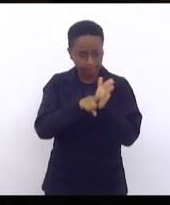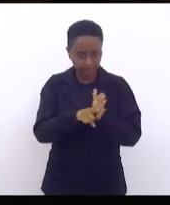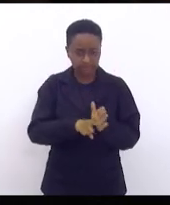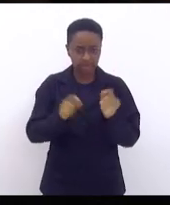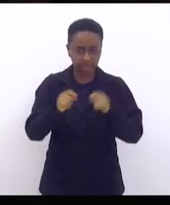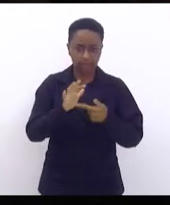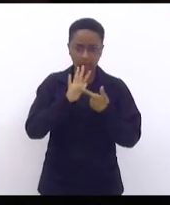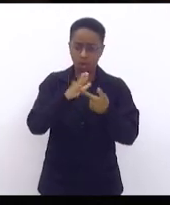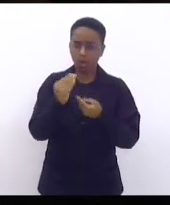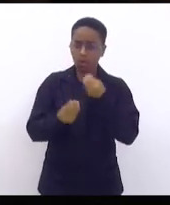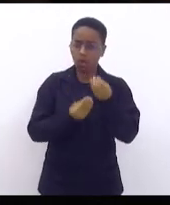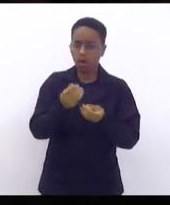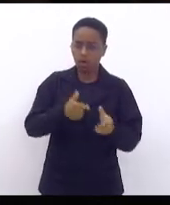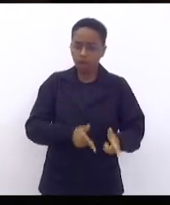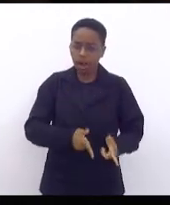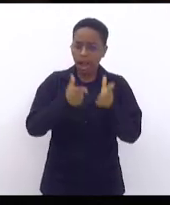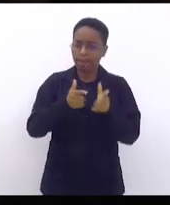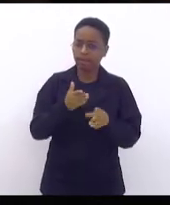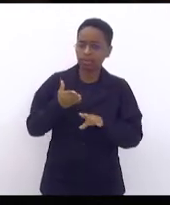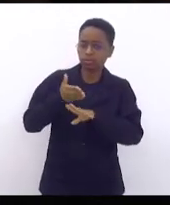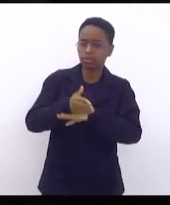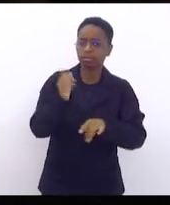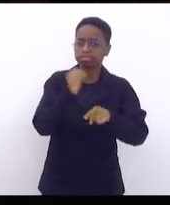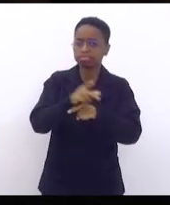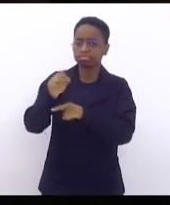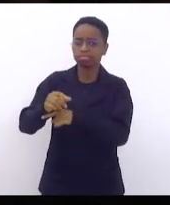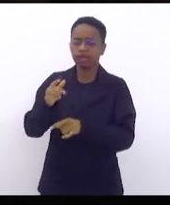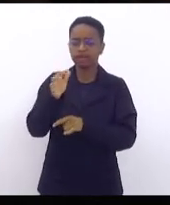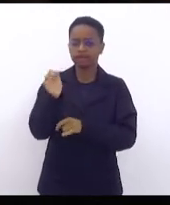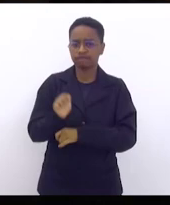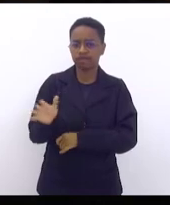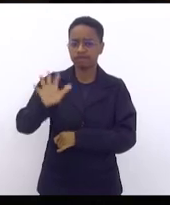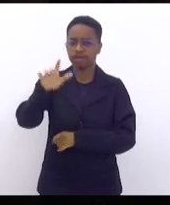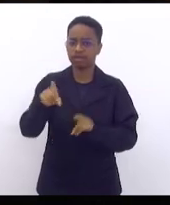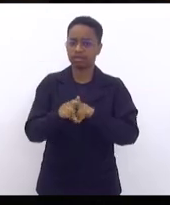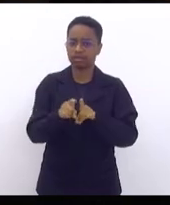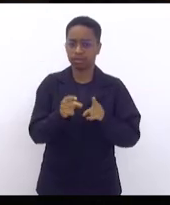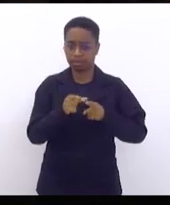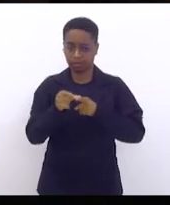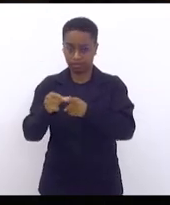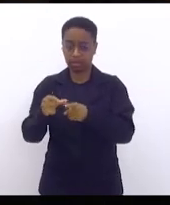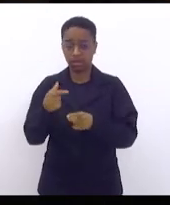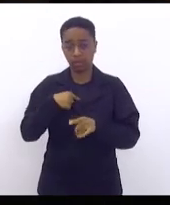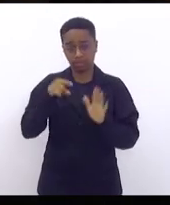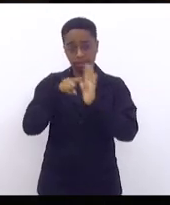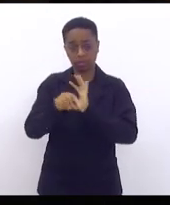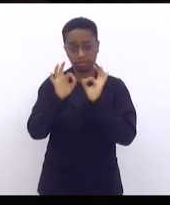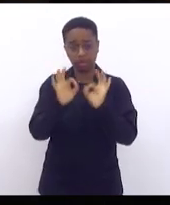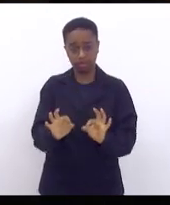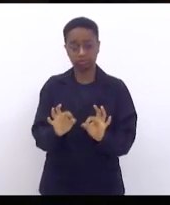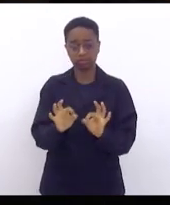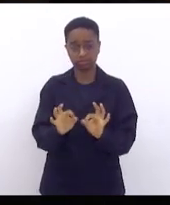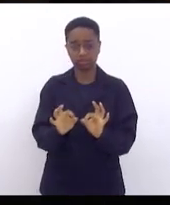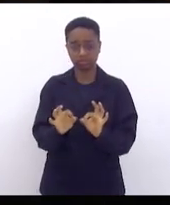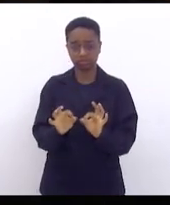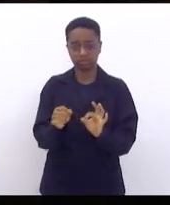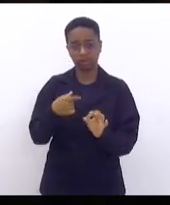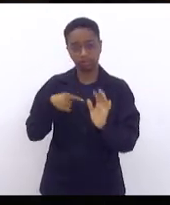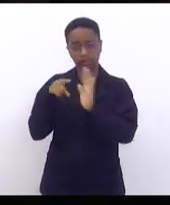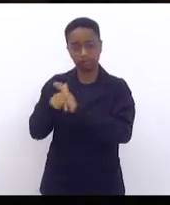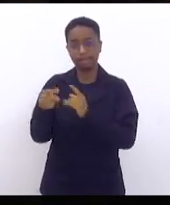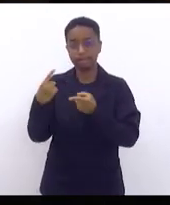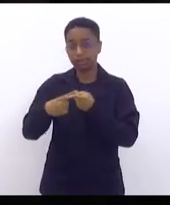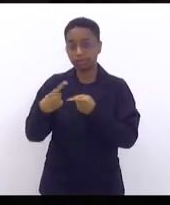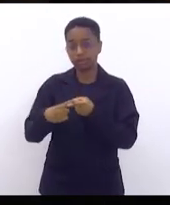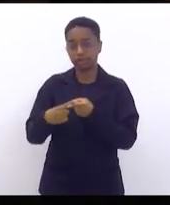dizer como esse fuzil chegou dentro das favelas e das periferias? Essa é uma pergunta que fica para o governador. Afinal de